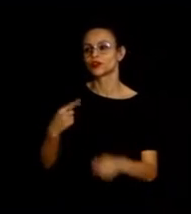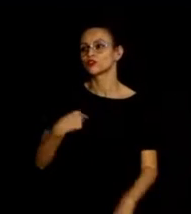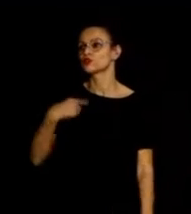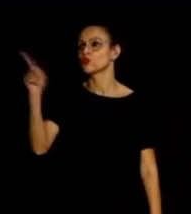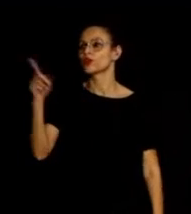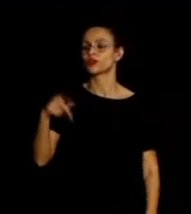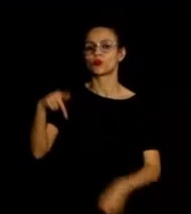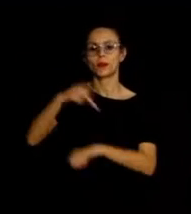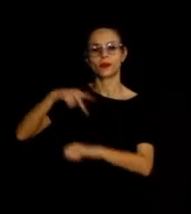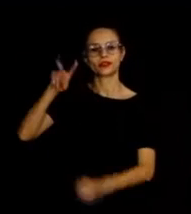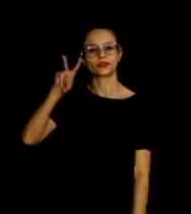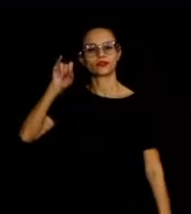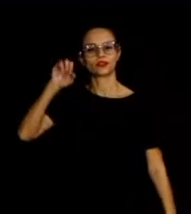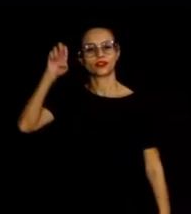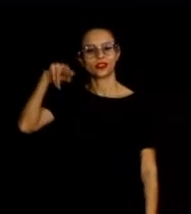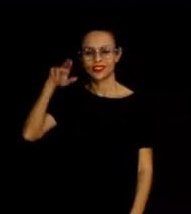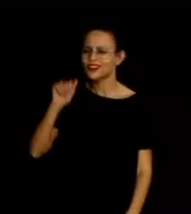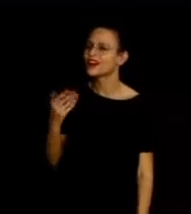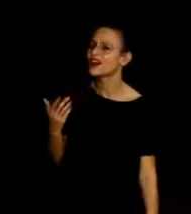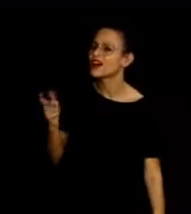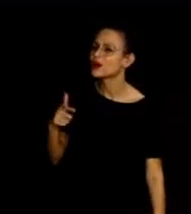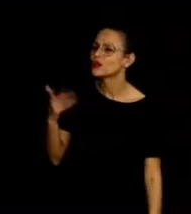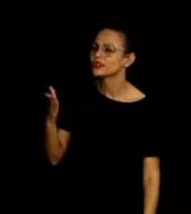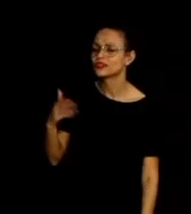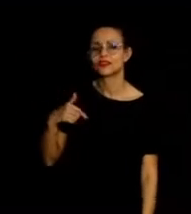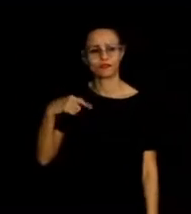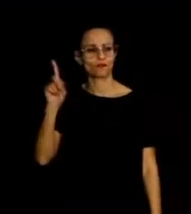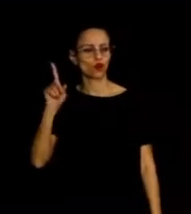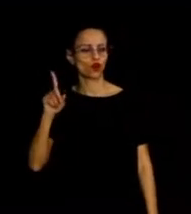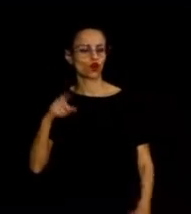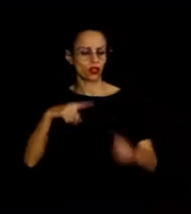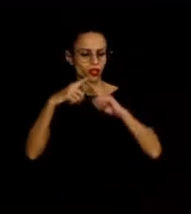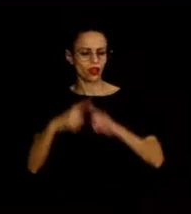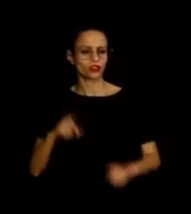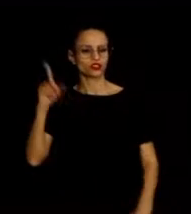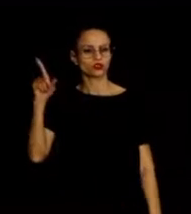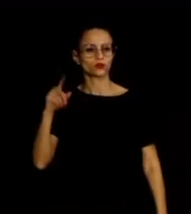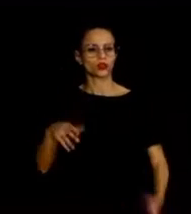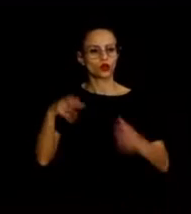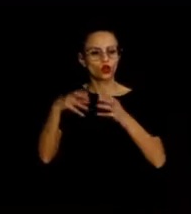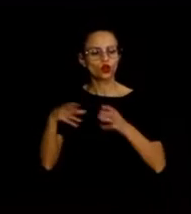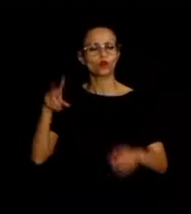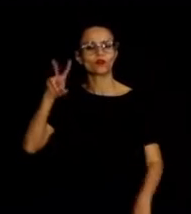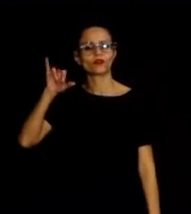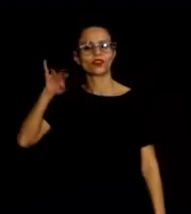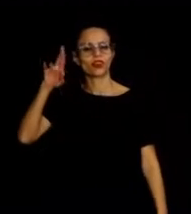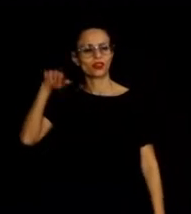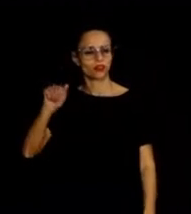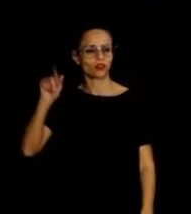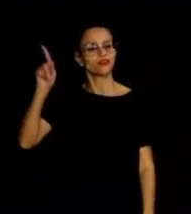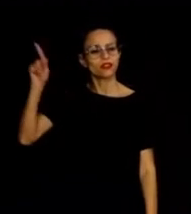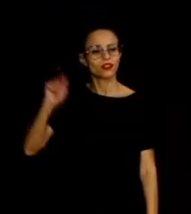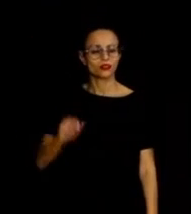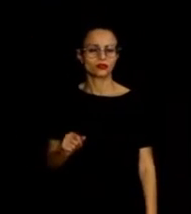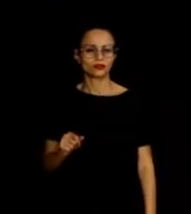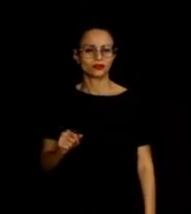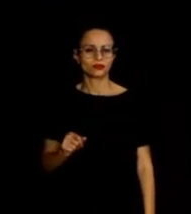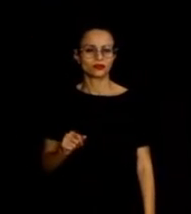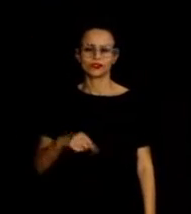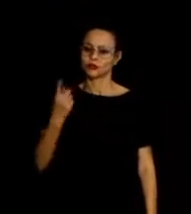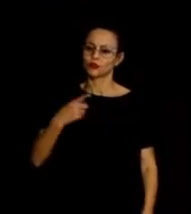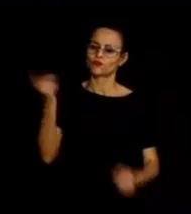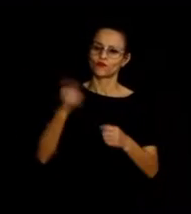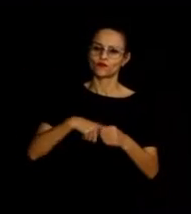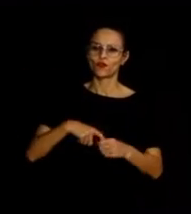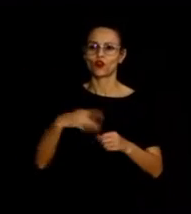Viena fica como também para onde a gente tem para vir ela a gente vai disputar lá um grupo uma competição aí daqui a